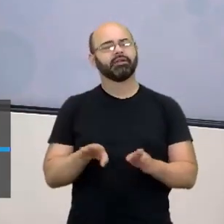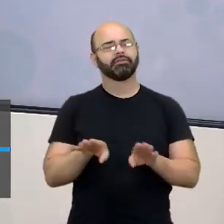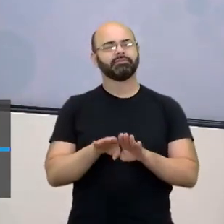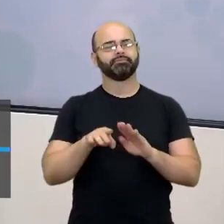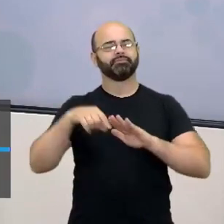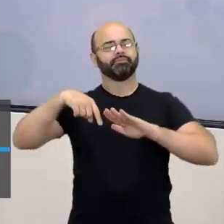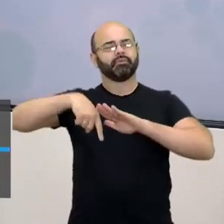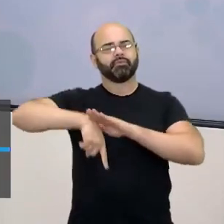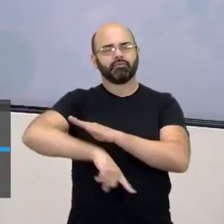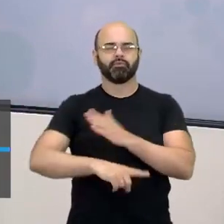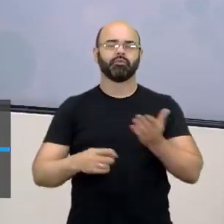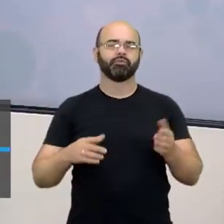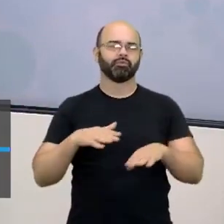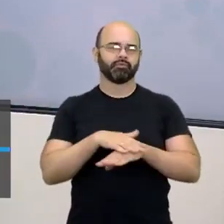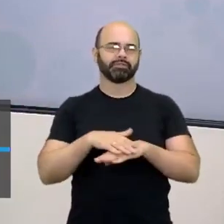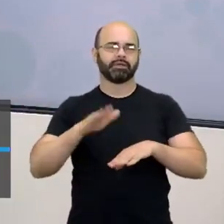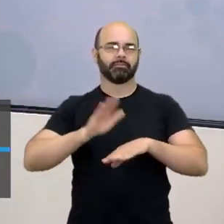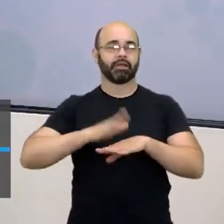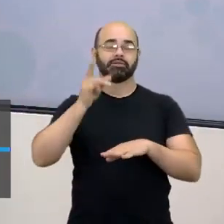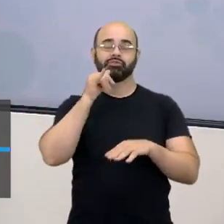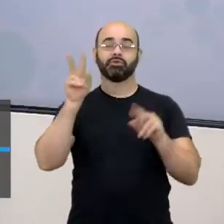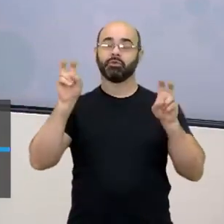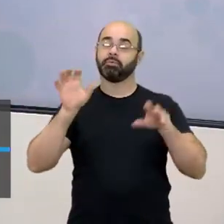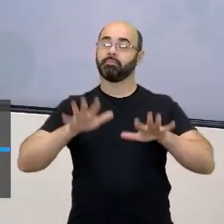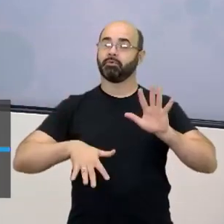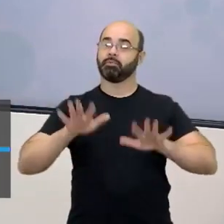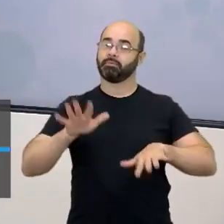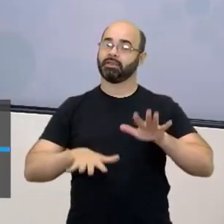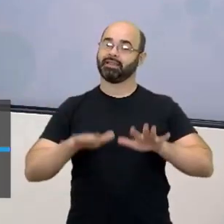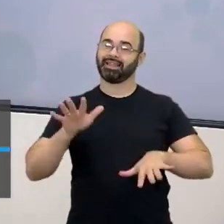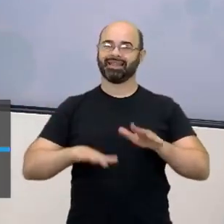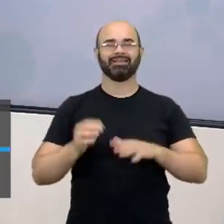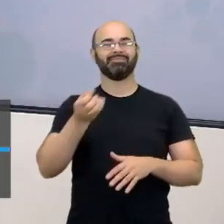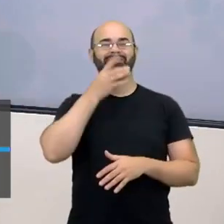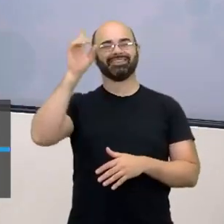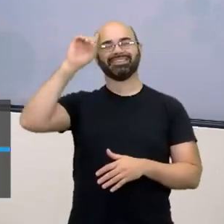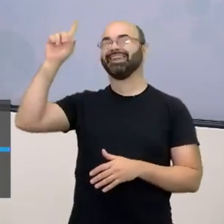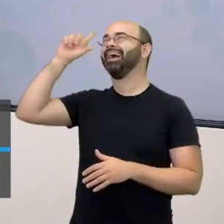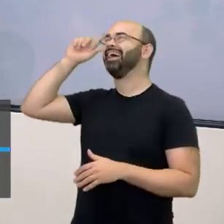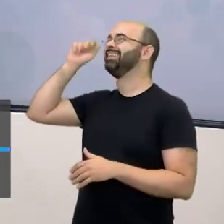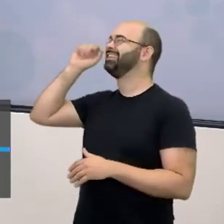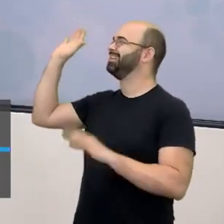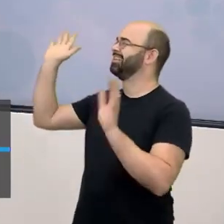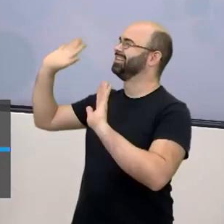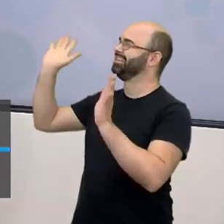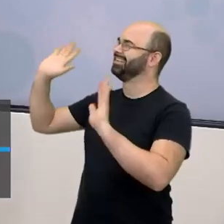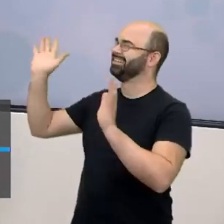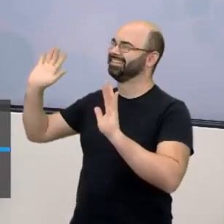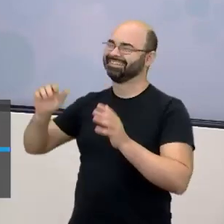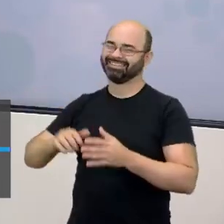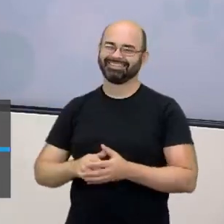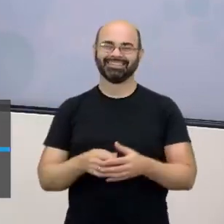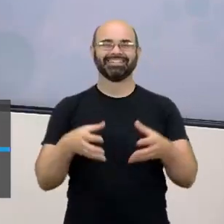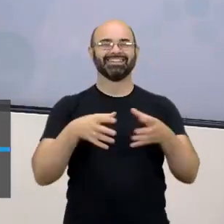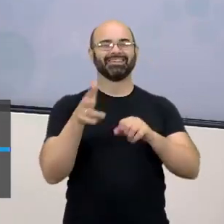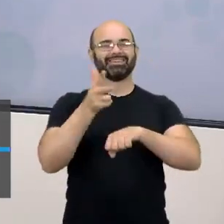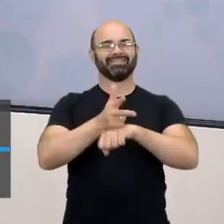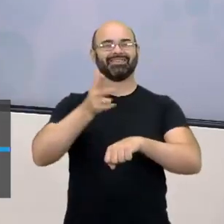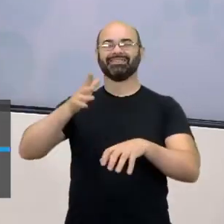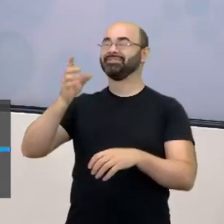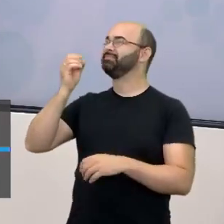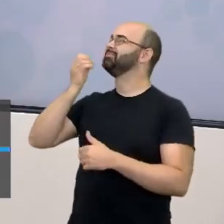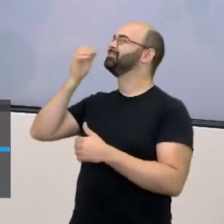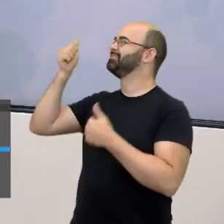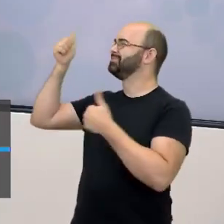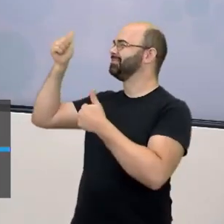aí profundamente na ideia de probabilidade. Já quero dar um bom dia aí pro André, a toda a nossa produção aí que nos acompanha. Bom dia,